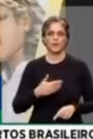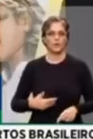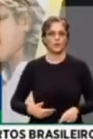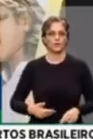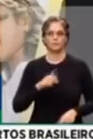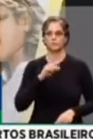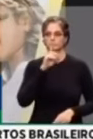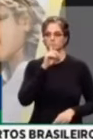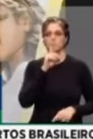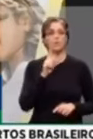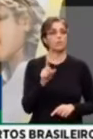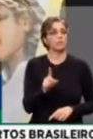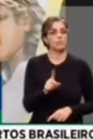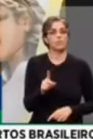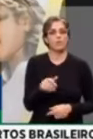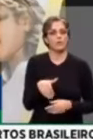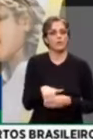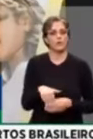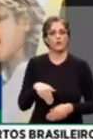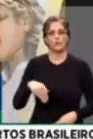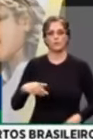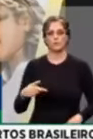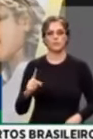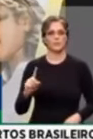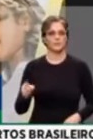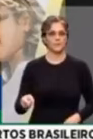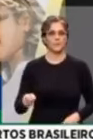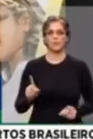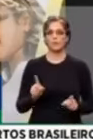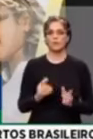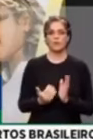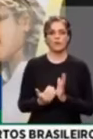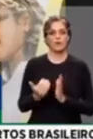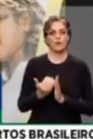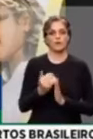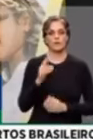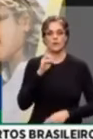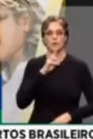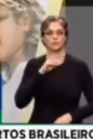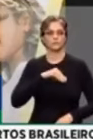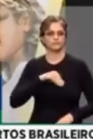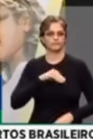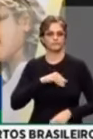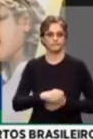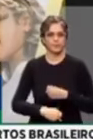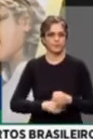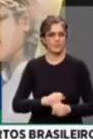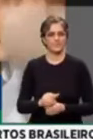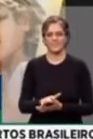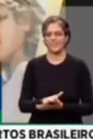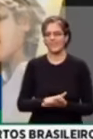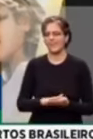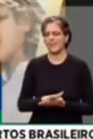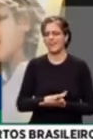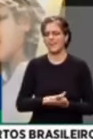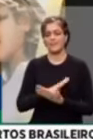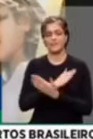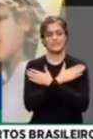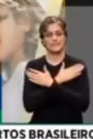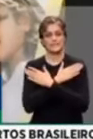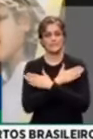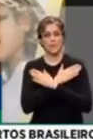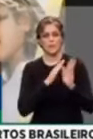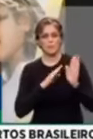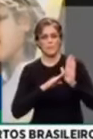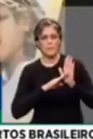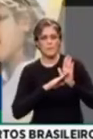vota a medida provisória 1000, não prorroga o auxílio emergencial para o próximo ano, não diz nada, o desemprego atinge taxas